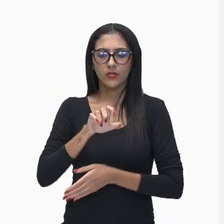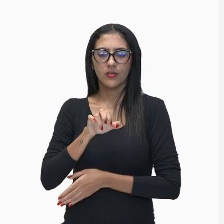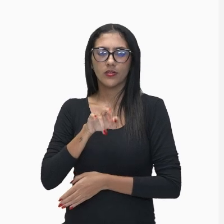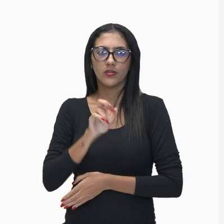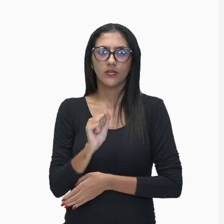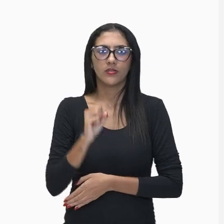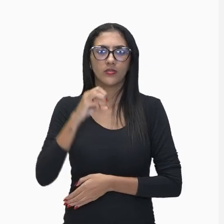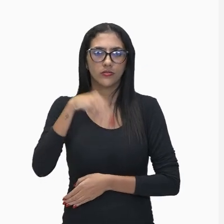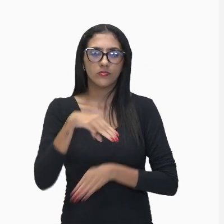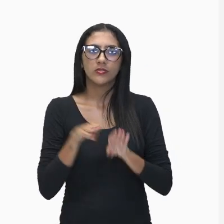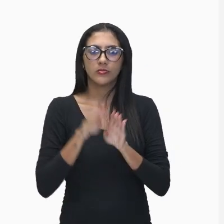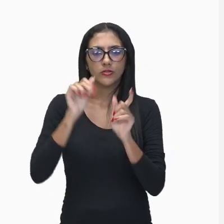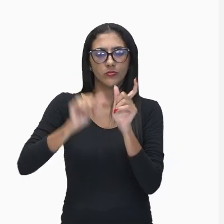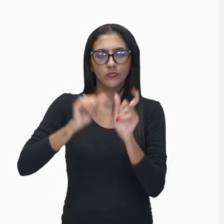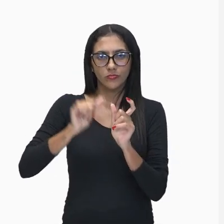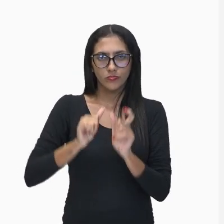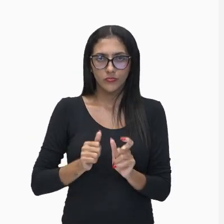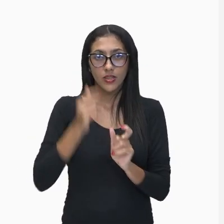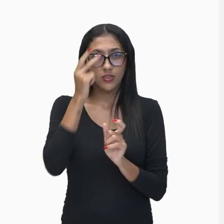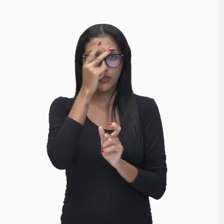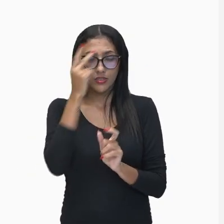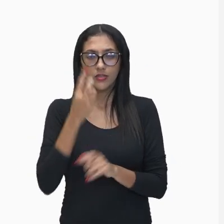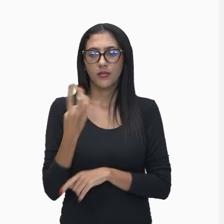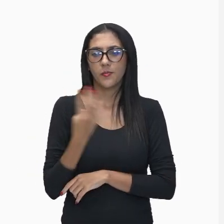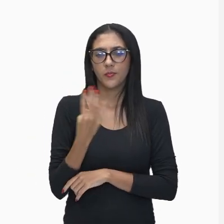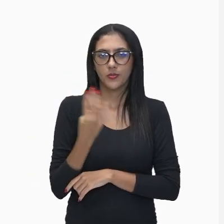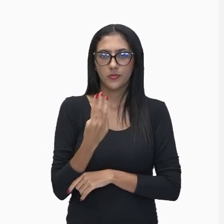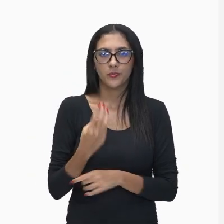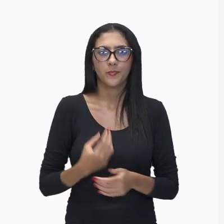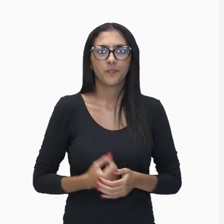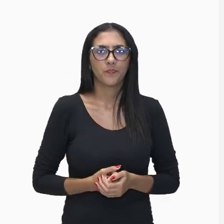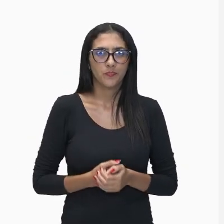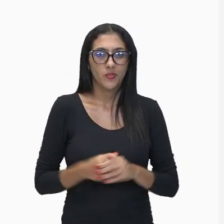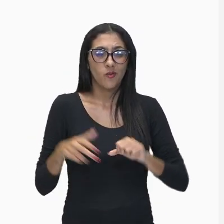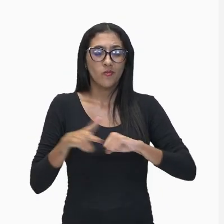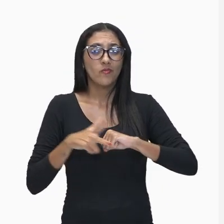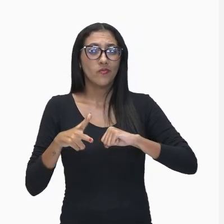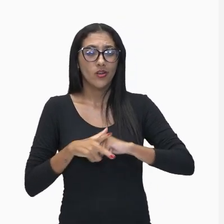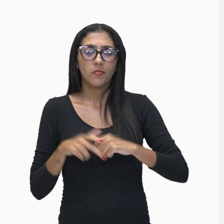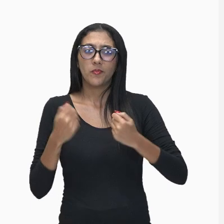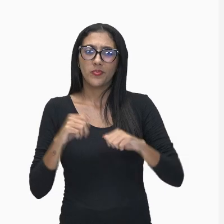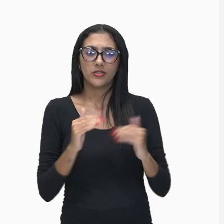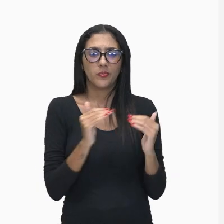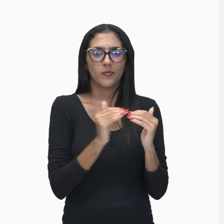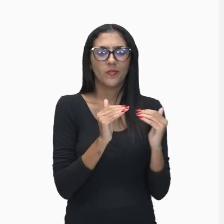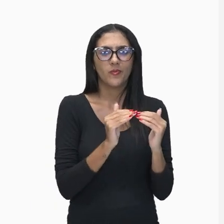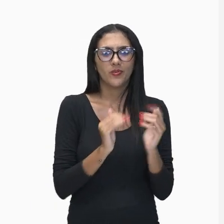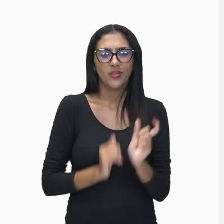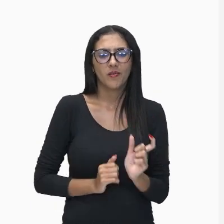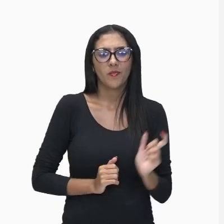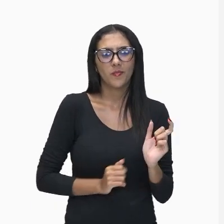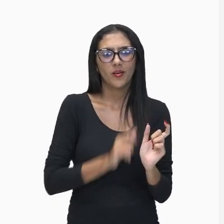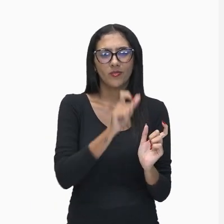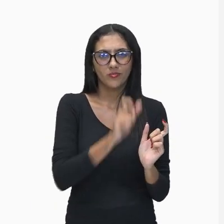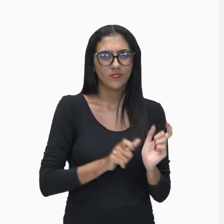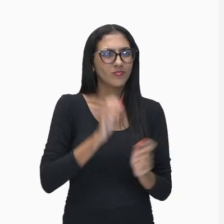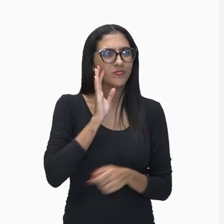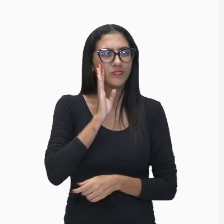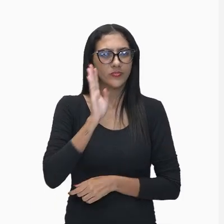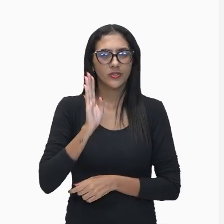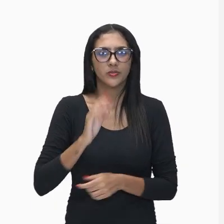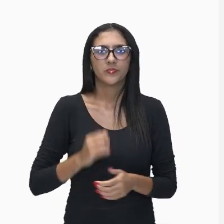terceira pessoa do plural também. Então, sempre o verbo vai concordar com o sujeito da oração,